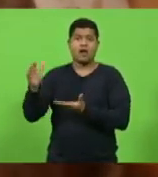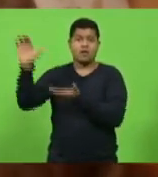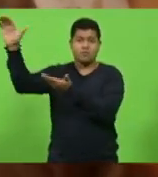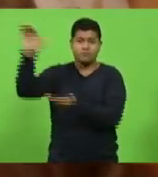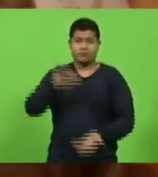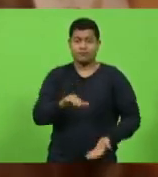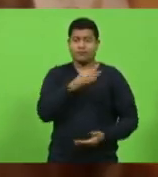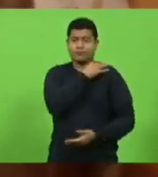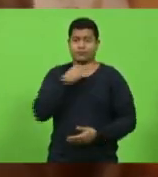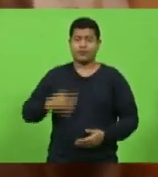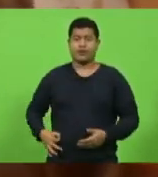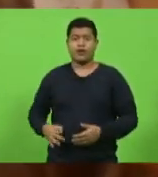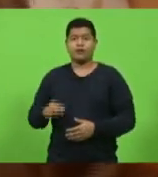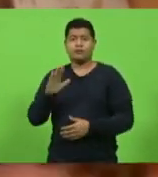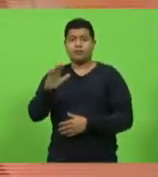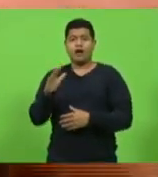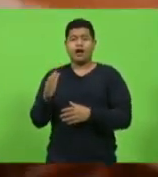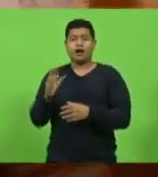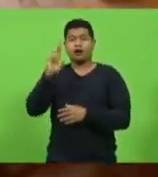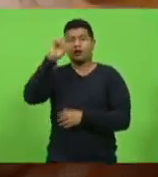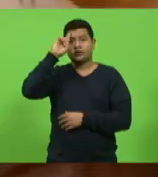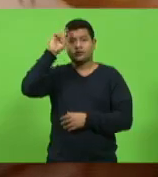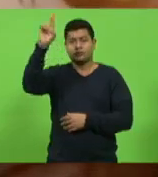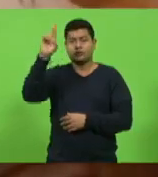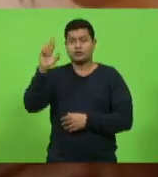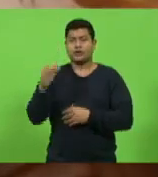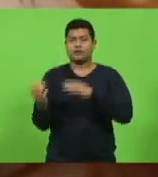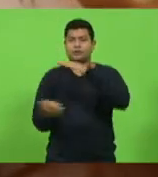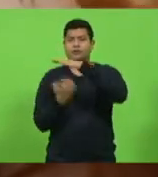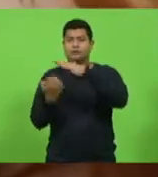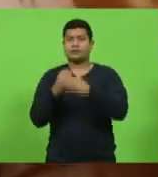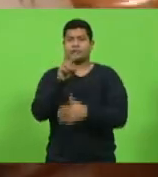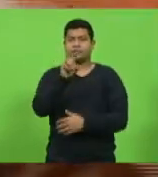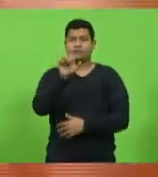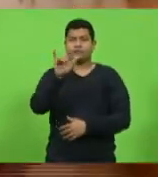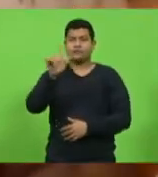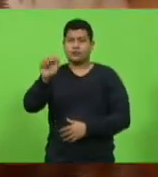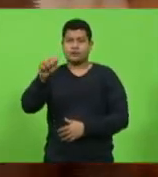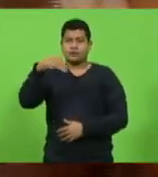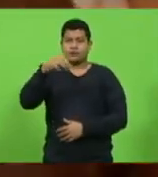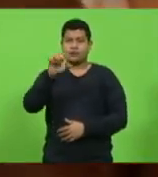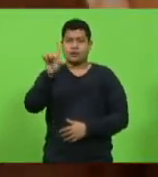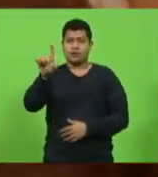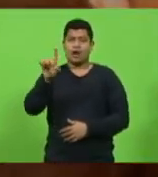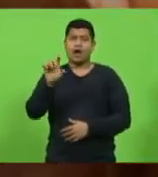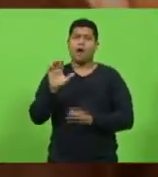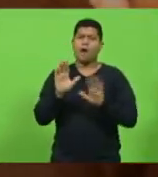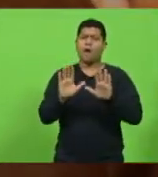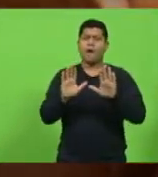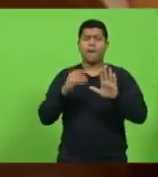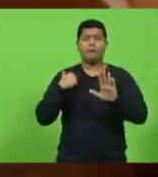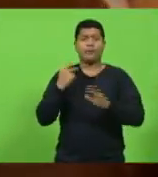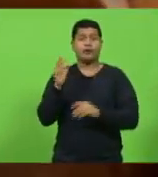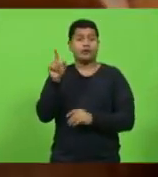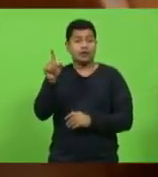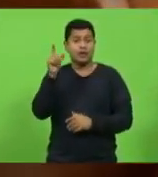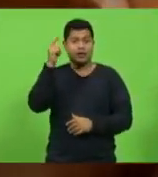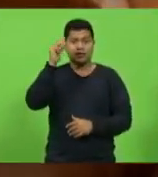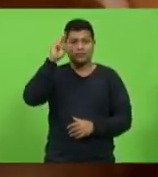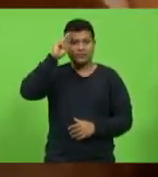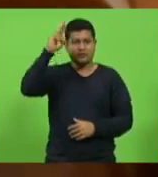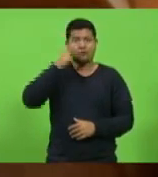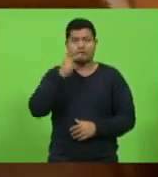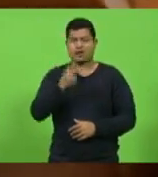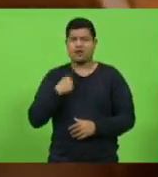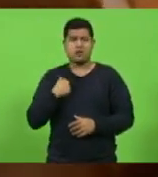da empresa VegaMed. Mas... que a alegação é que o governador nada sabia. Em